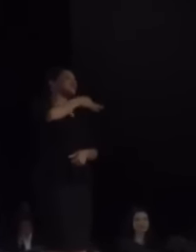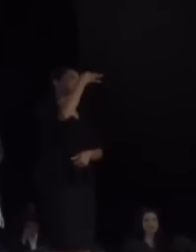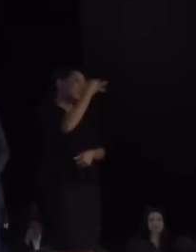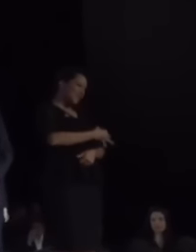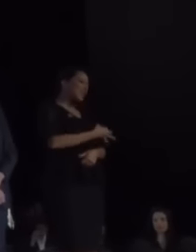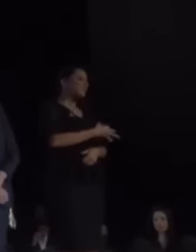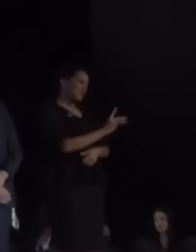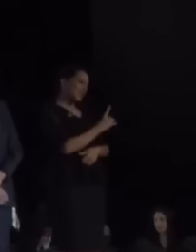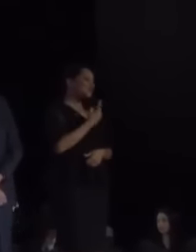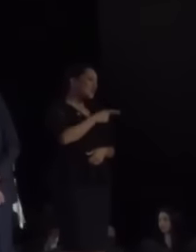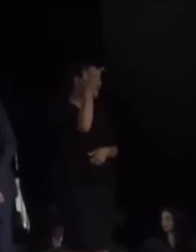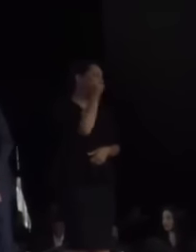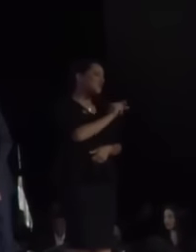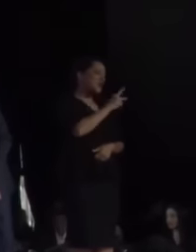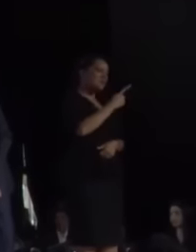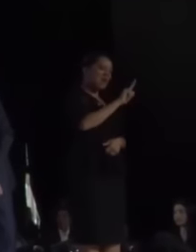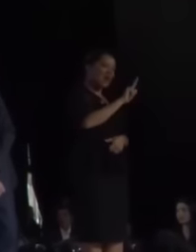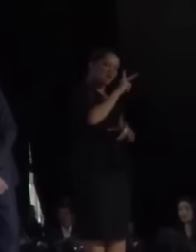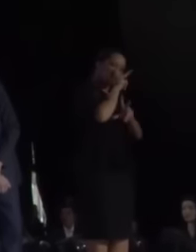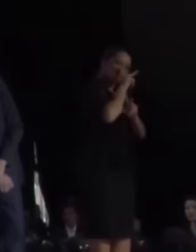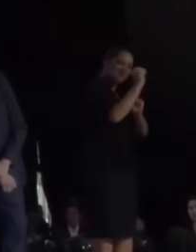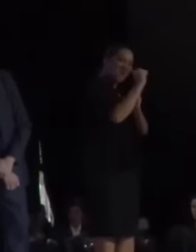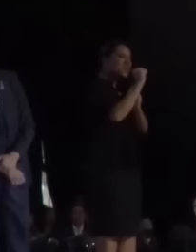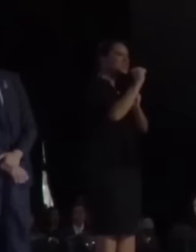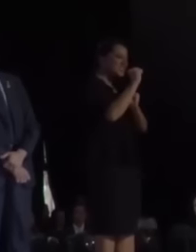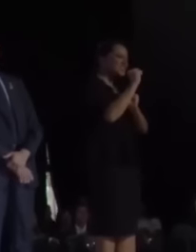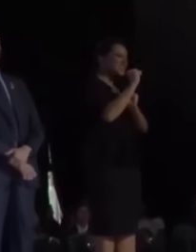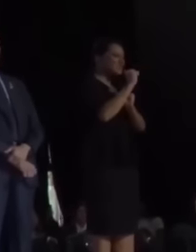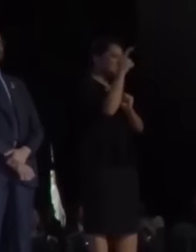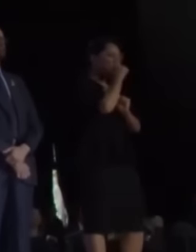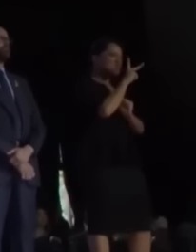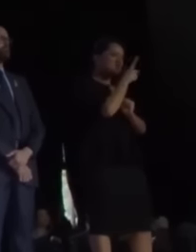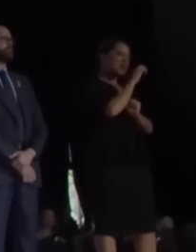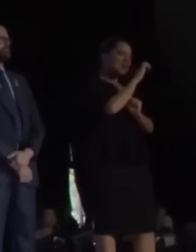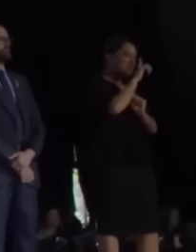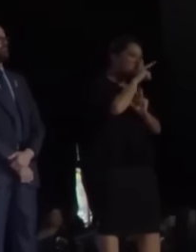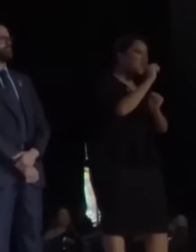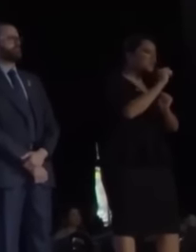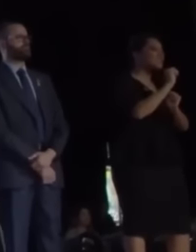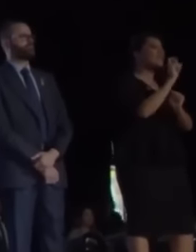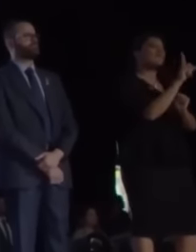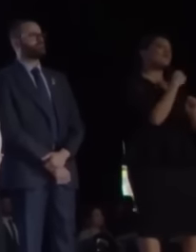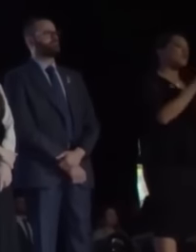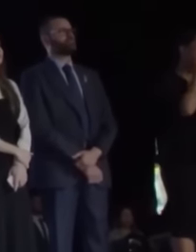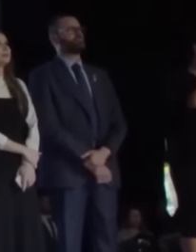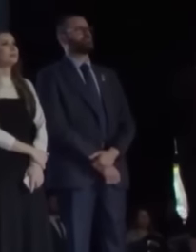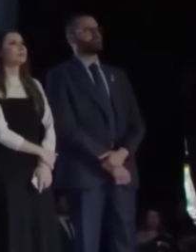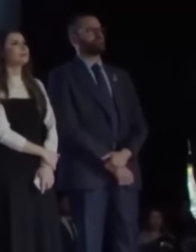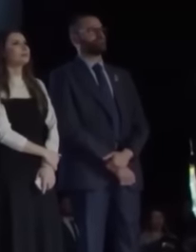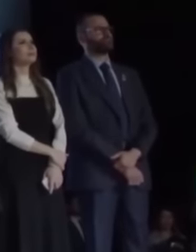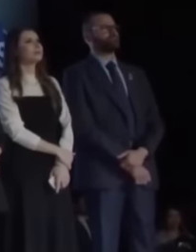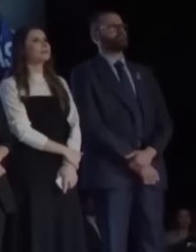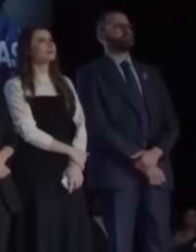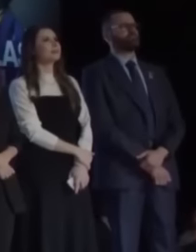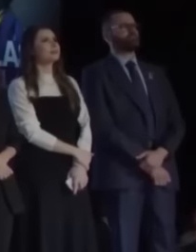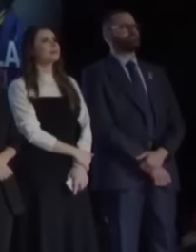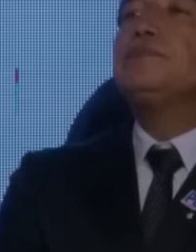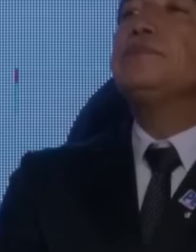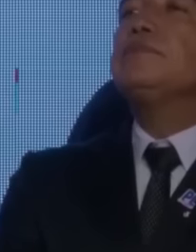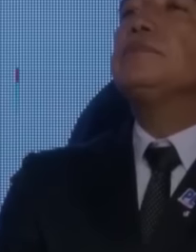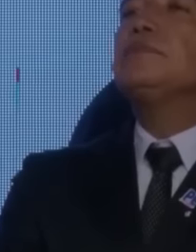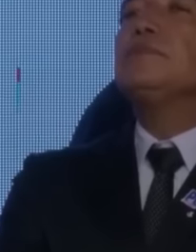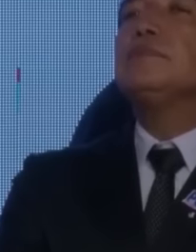acontece hoje, ela tinha sido marcada para o começo de março, mas foi adiada às 14h30, horário aqui de Brasília, e a gente vai